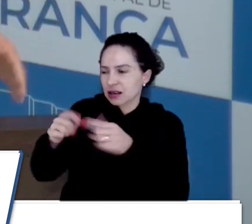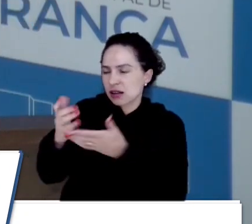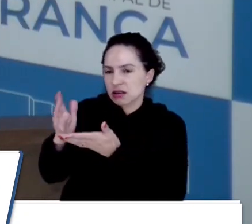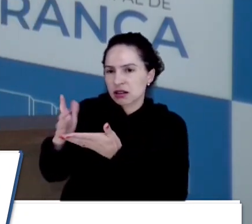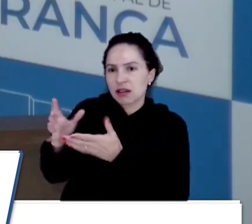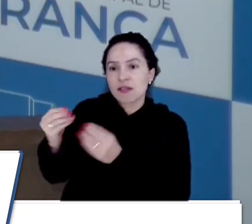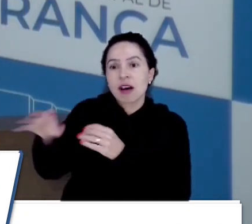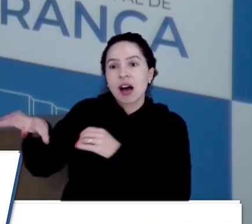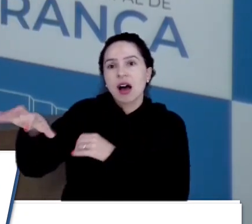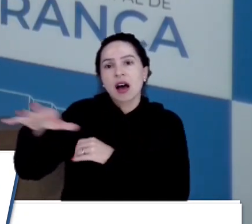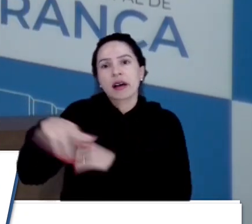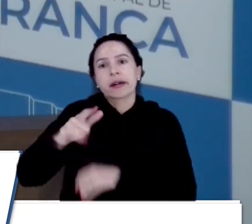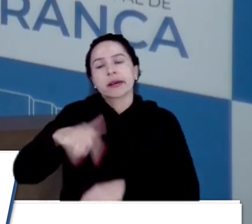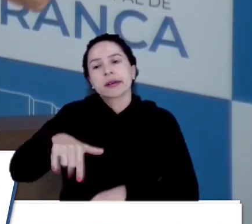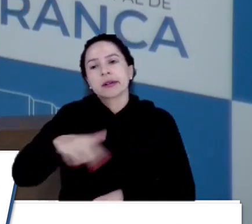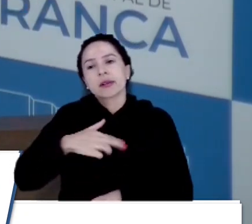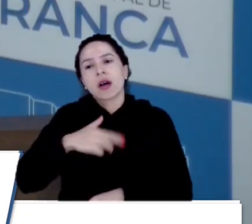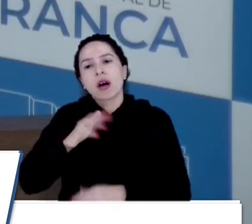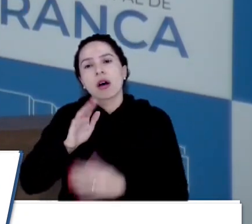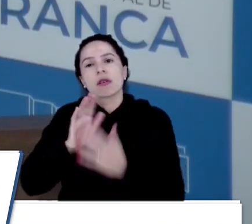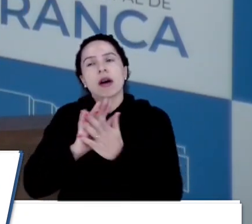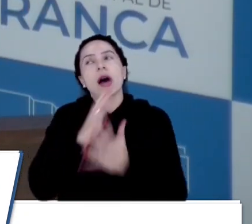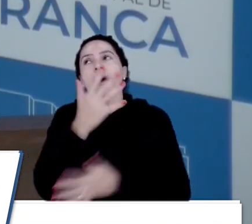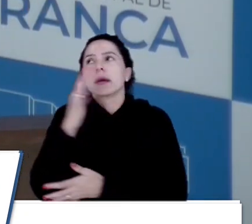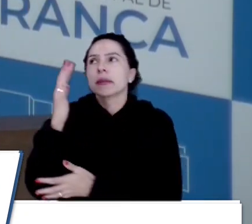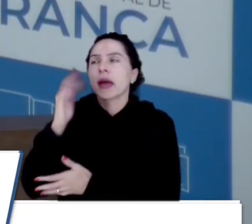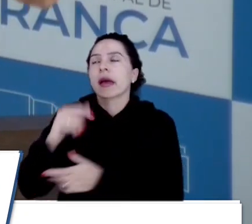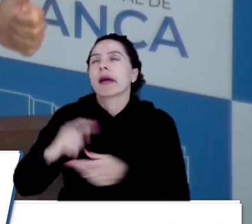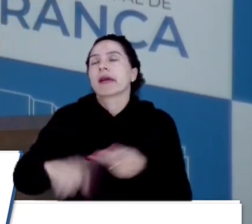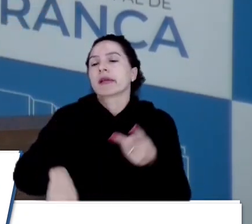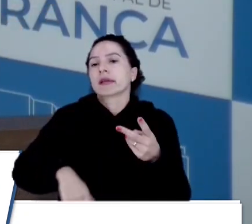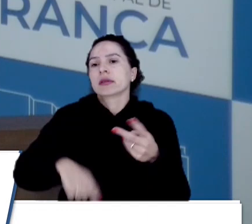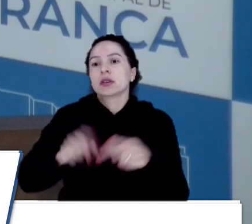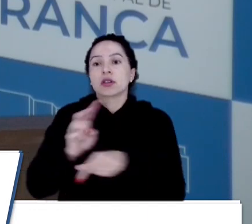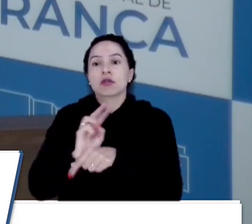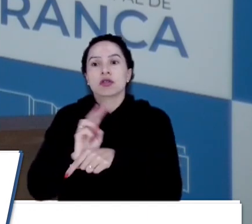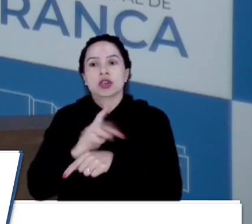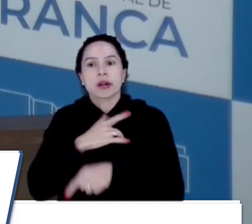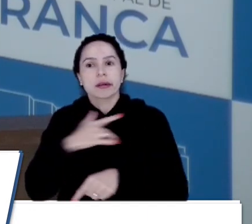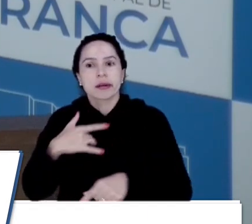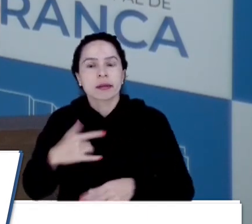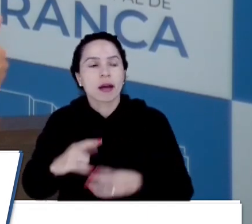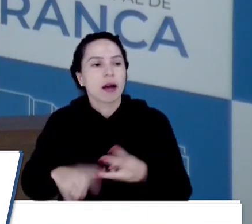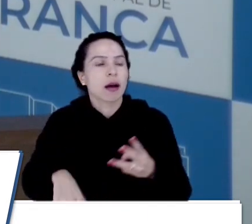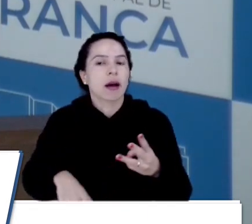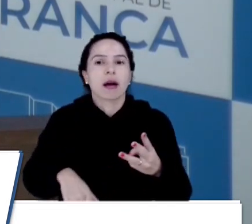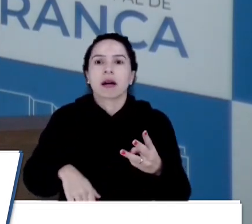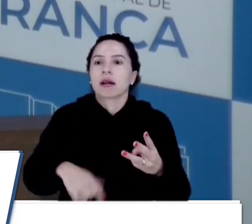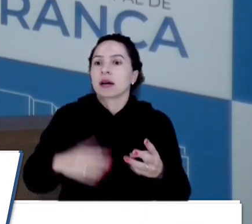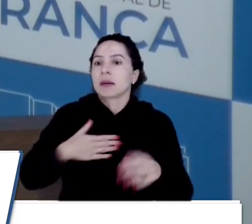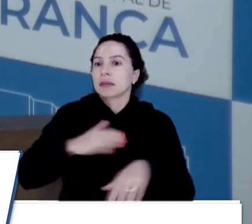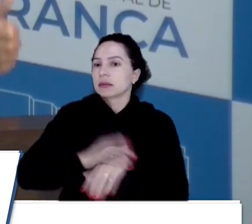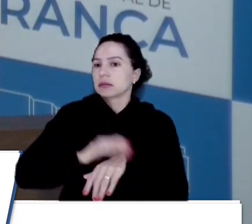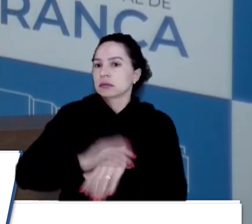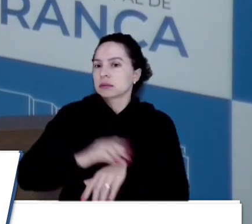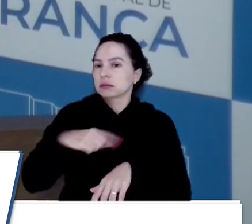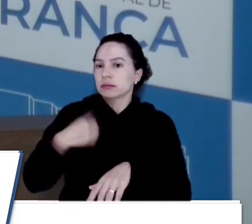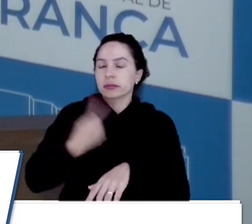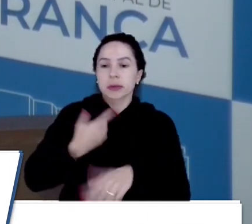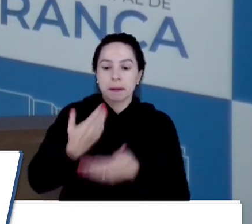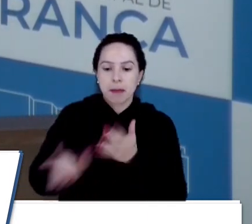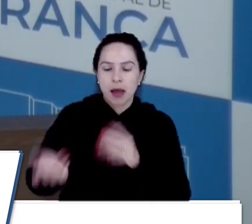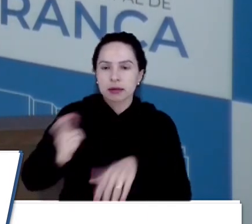redor, a gente tem que ir no meio ambiente, tem que ir na vigilância sanitária, por nossa conta, a gente tem que perder